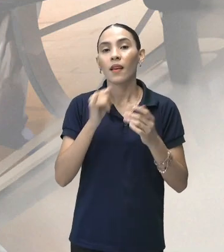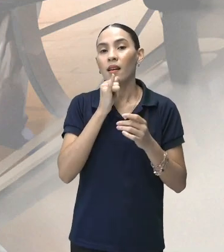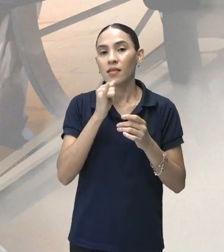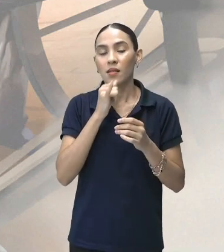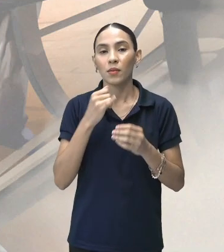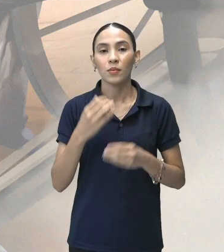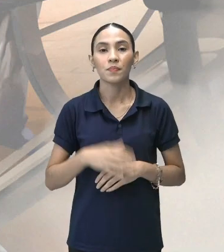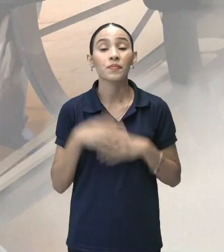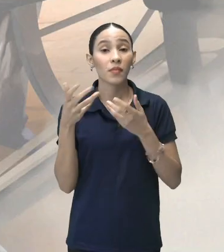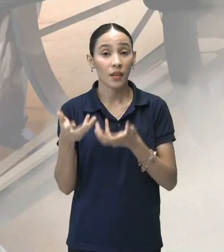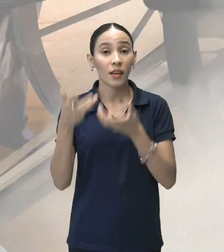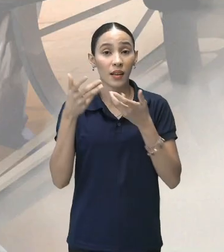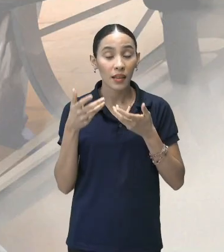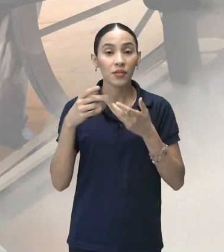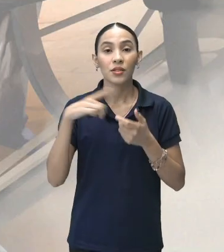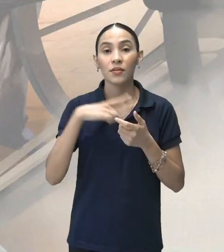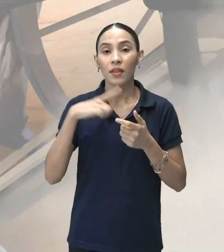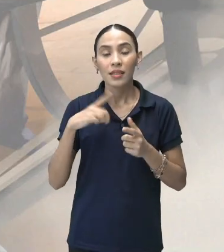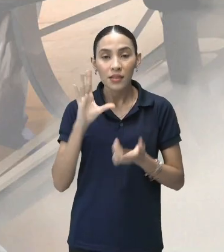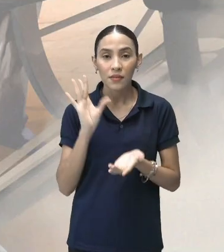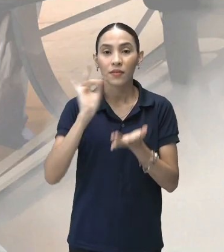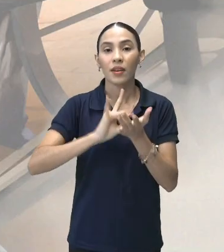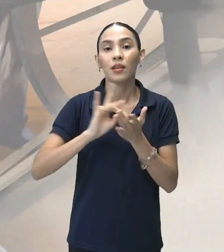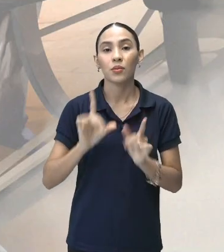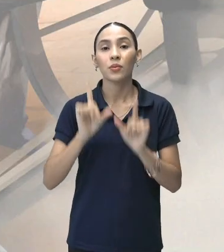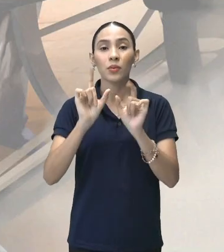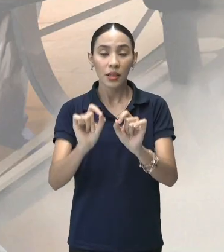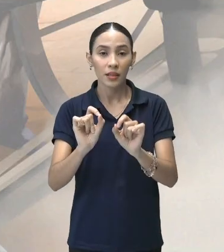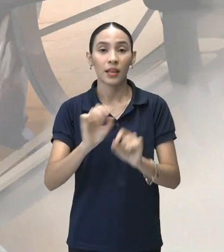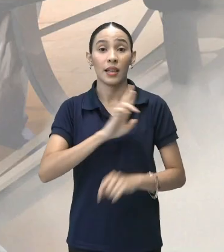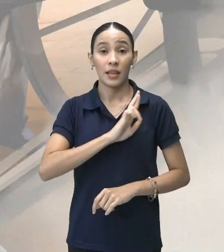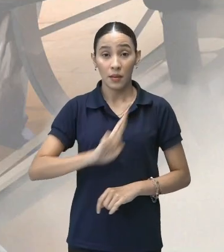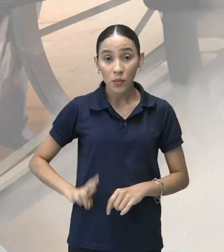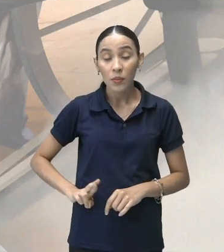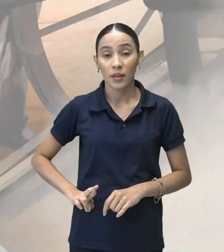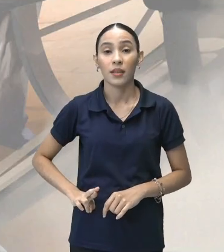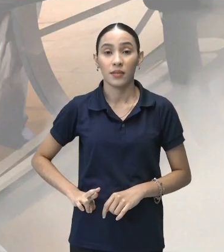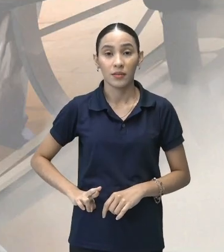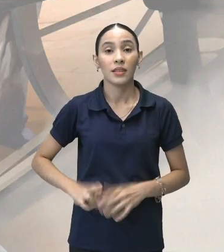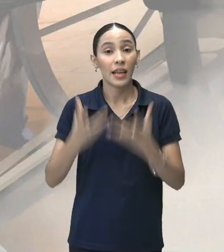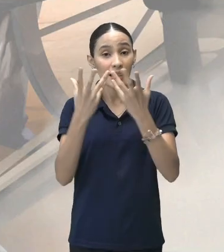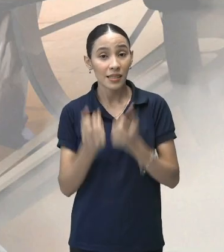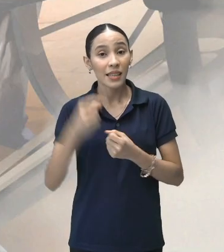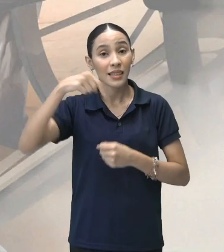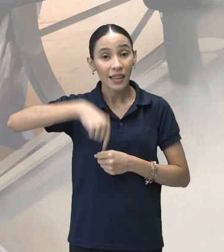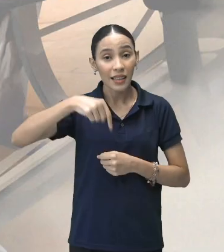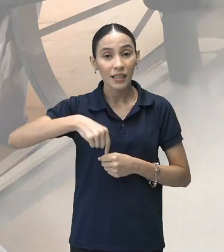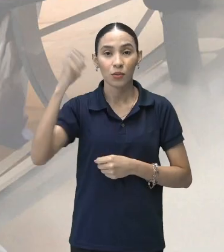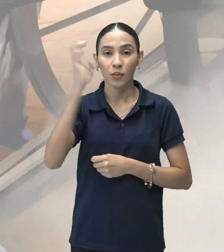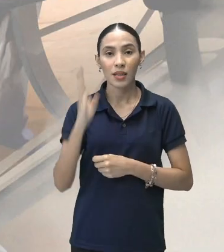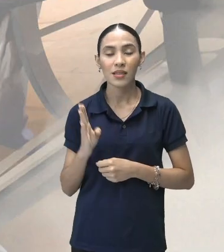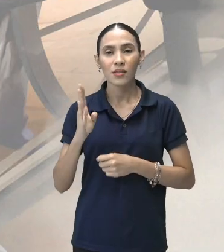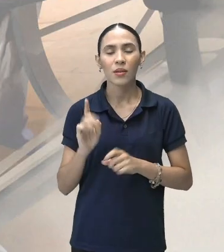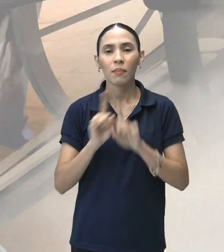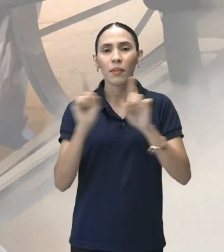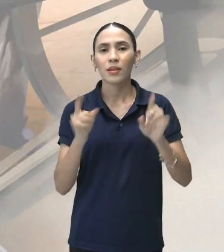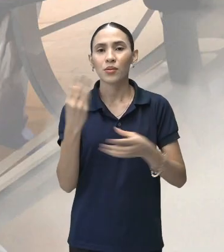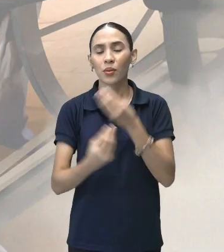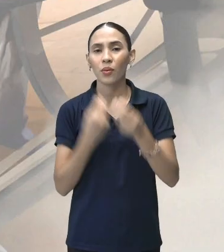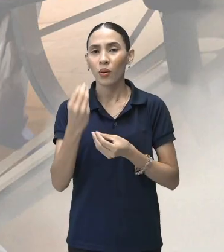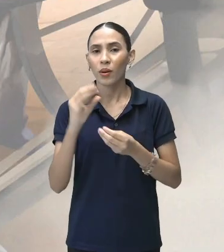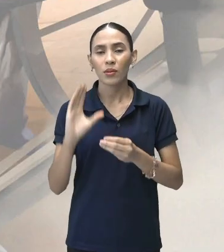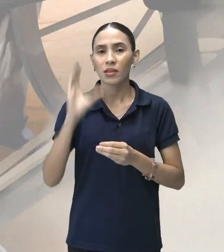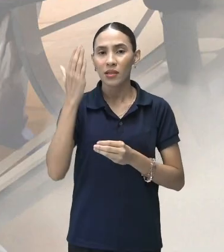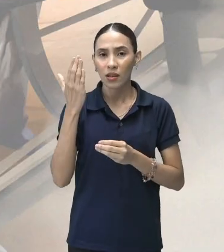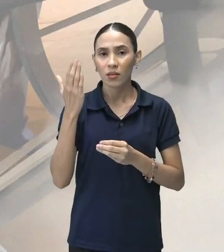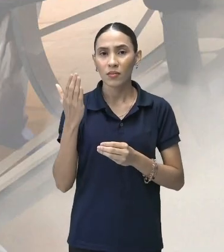Vamos dizer assim, ele estava querendo que houvesse, de fato, a república, que ela fosse adotada no nosso território.